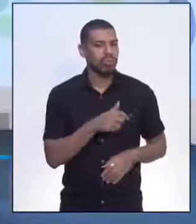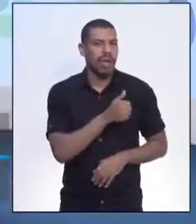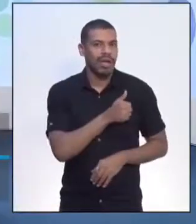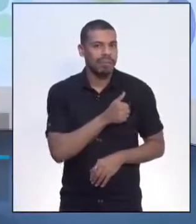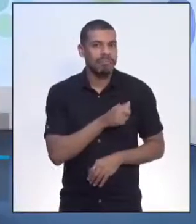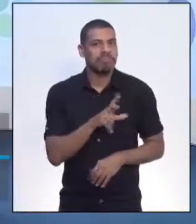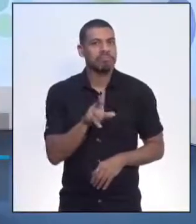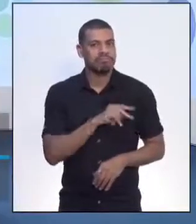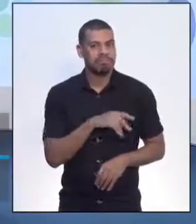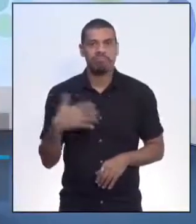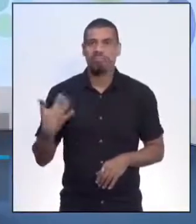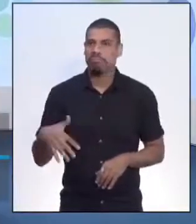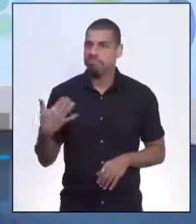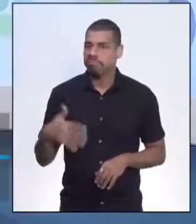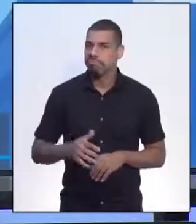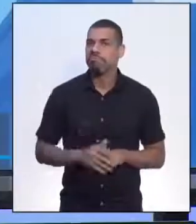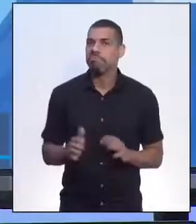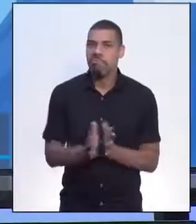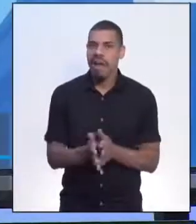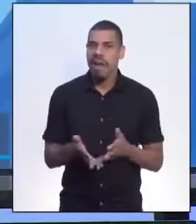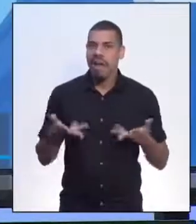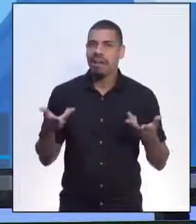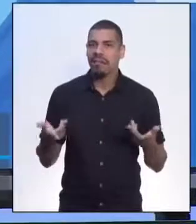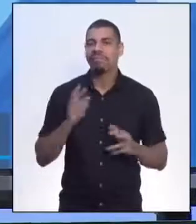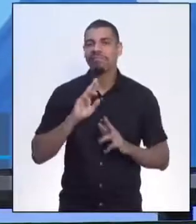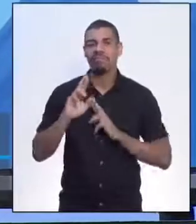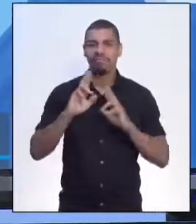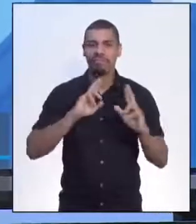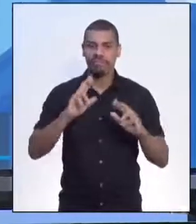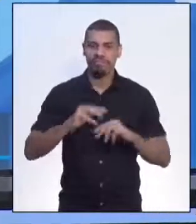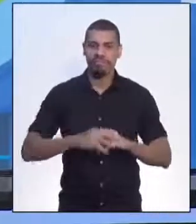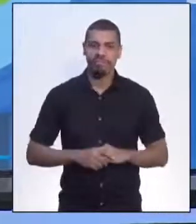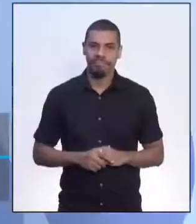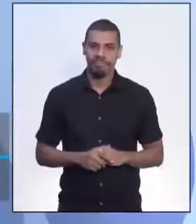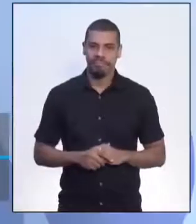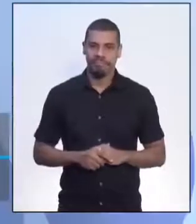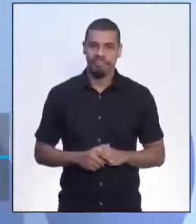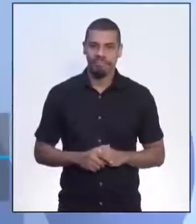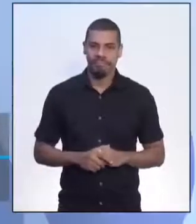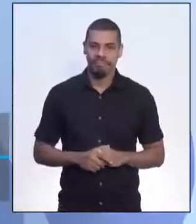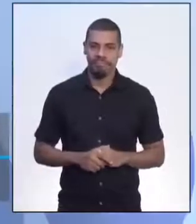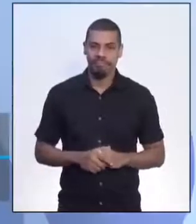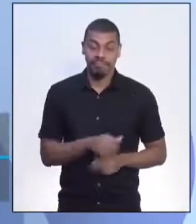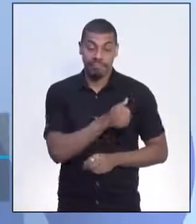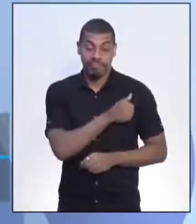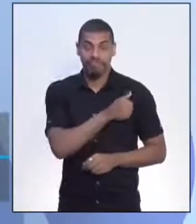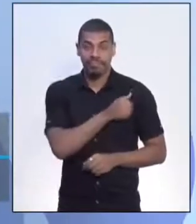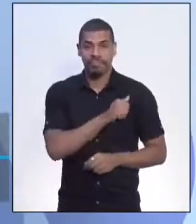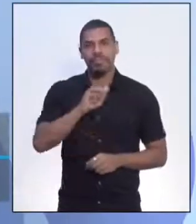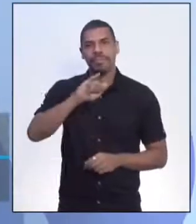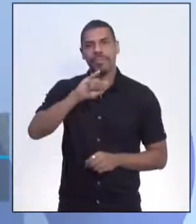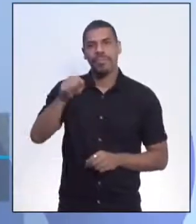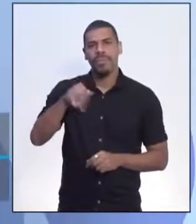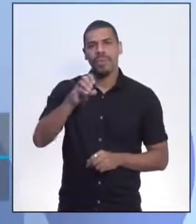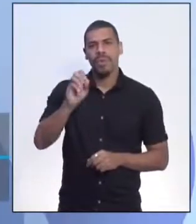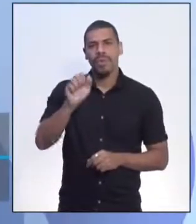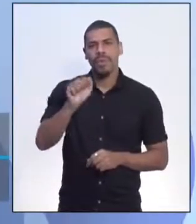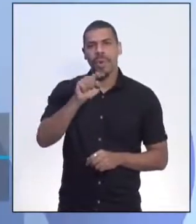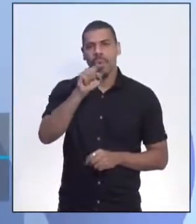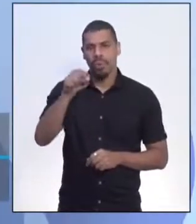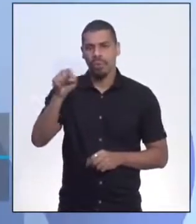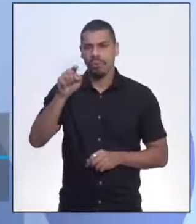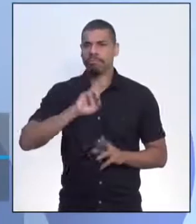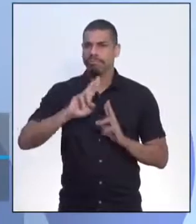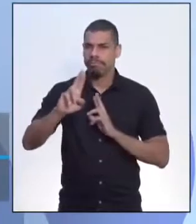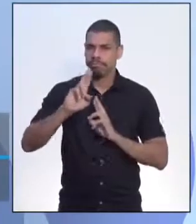estou olhando aqui, ó, wonderful, maravilhoso as respostas de vocês. Vamos lá. O João Vitor respondeu que as palavras faltantes são and, then e